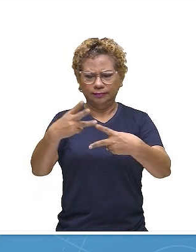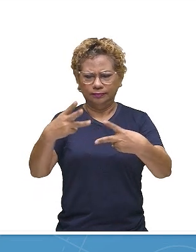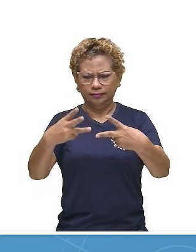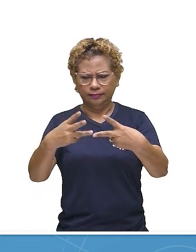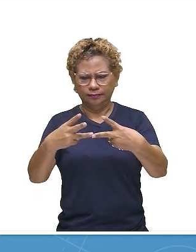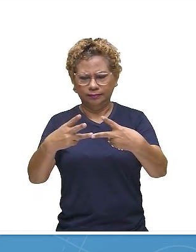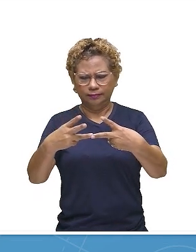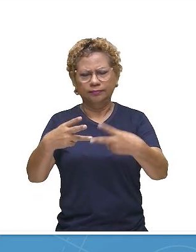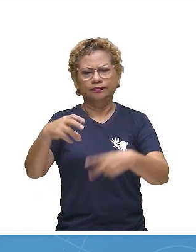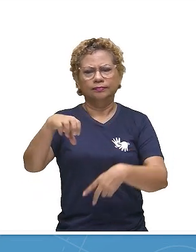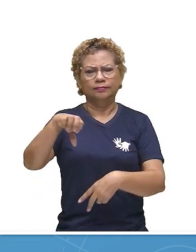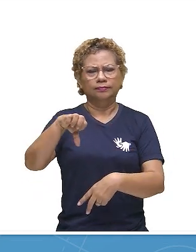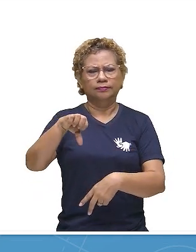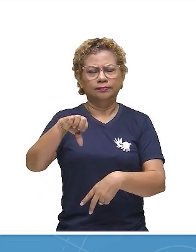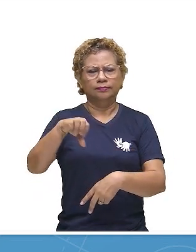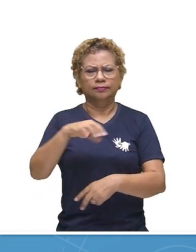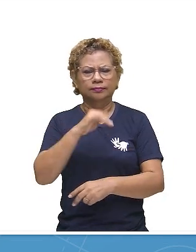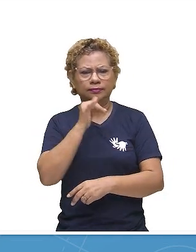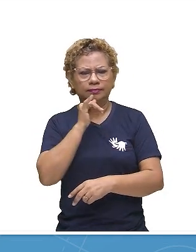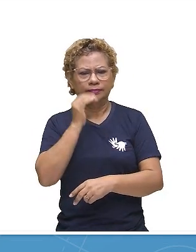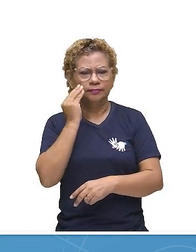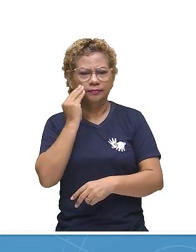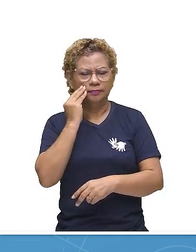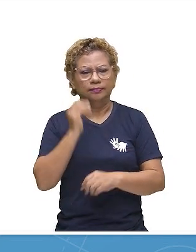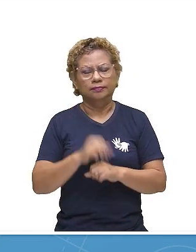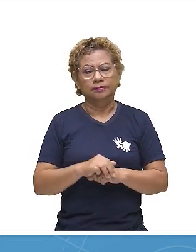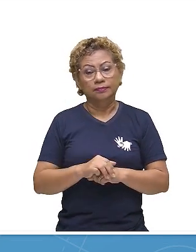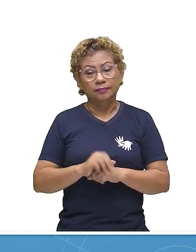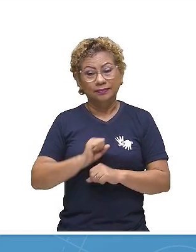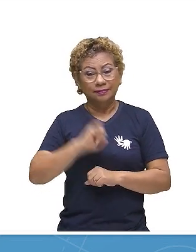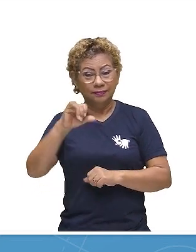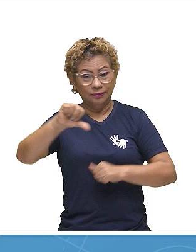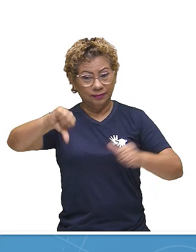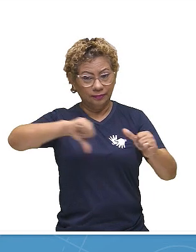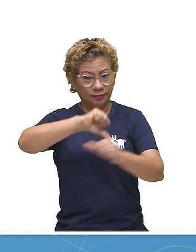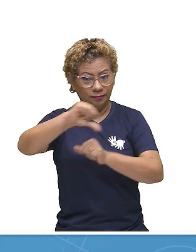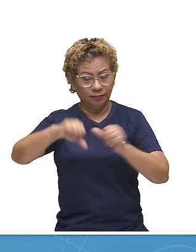o índice do radical, vamos supor, vamos multiplicar isso daqui por 5.